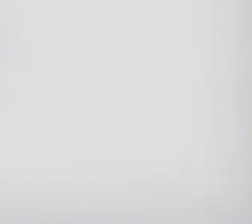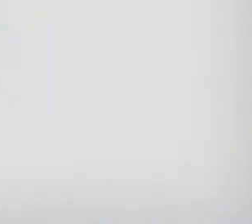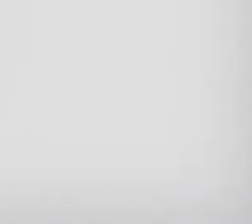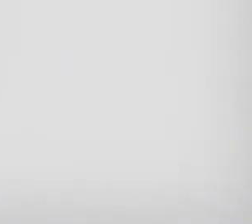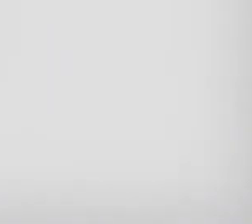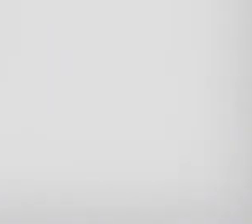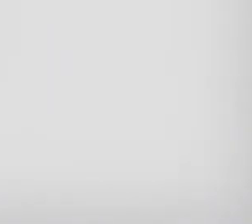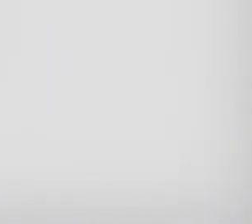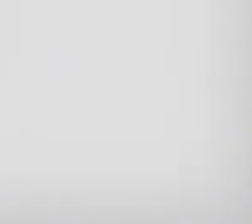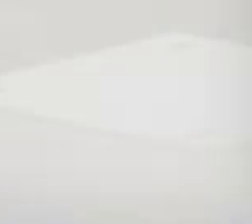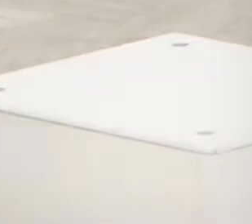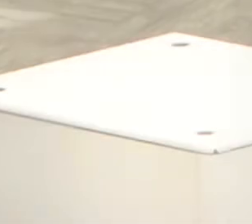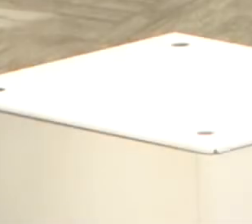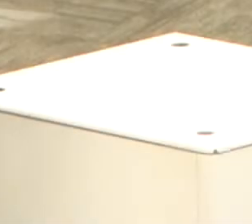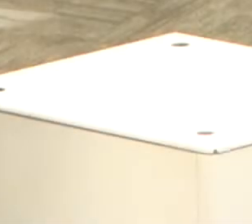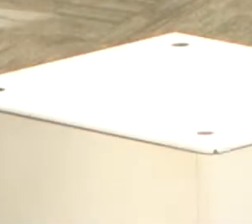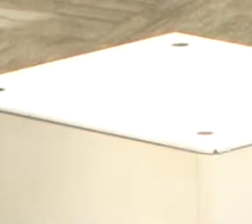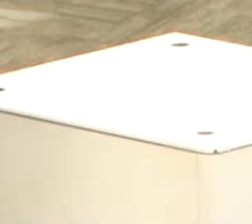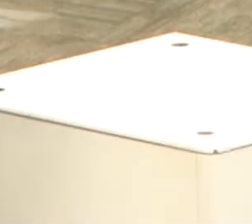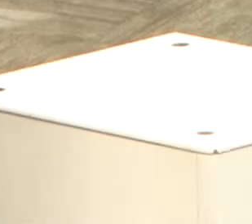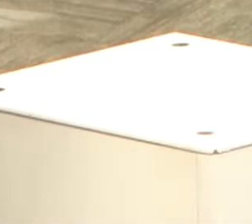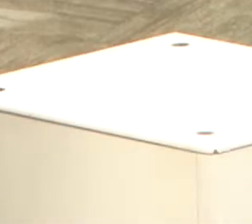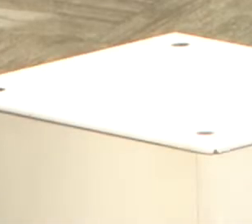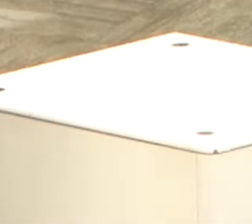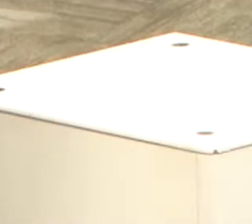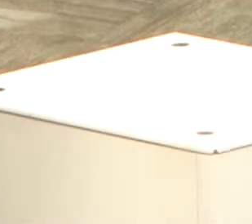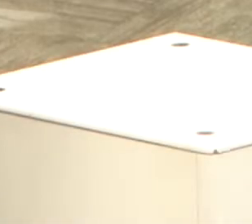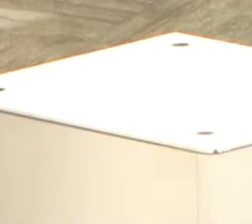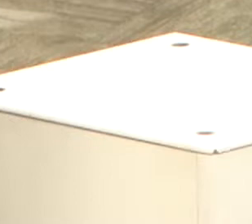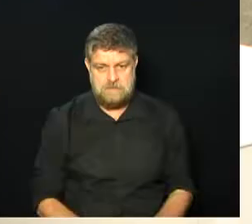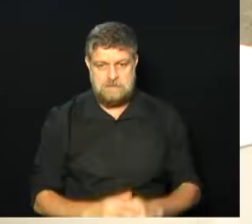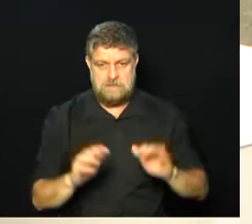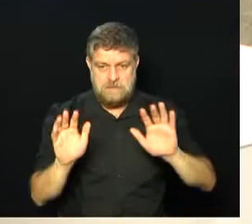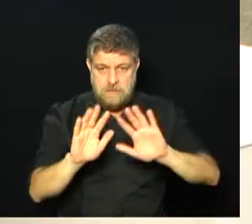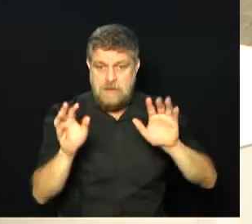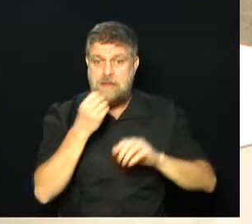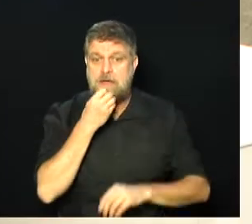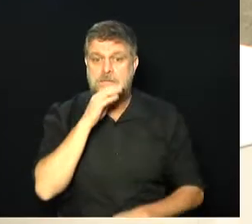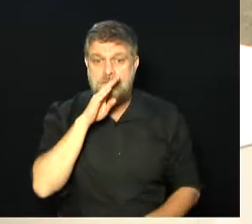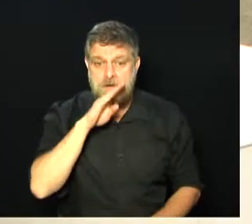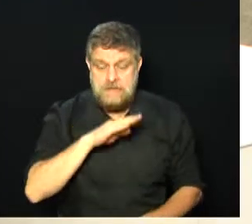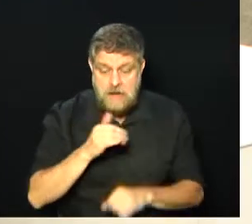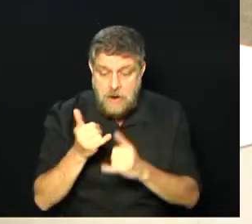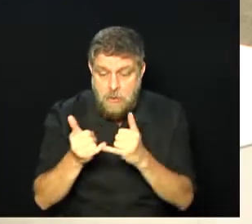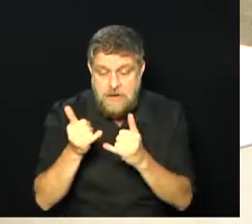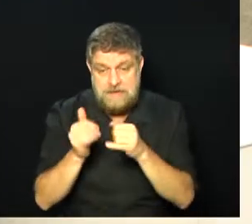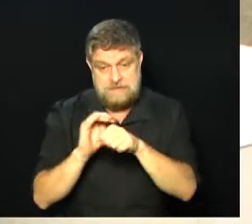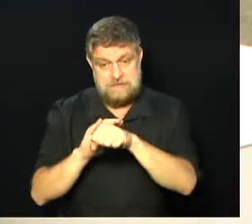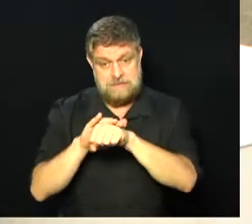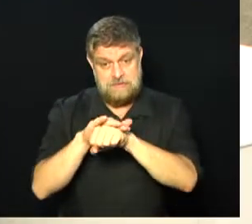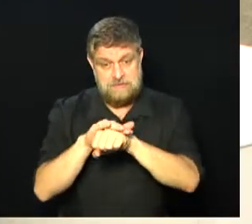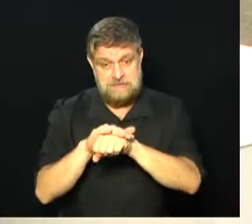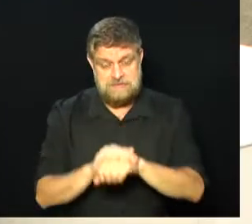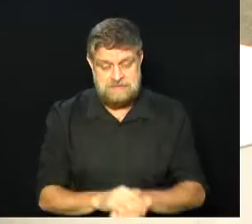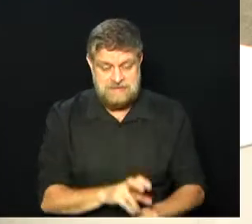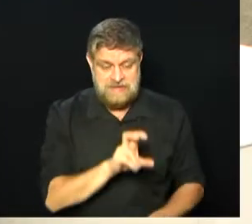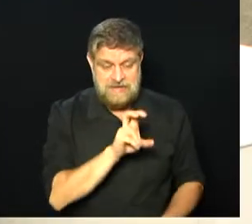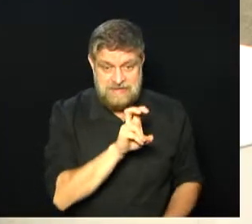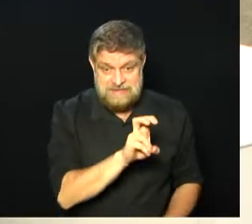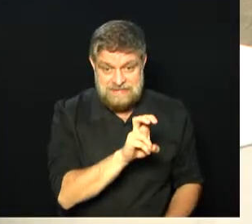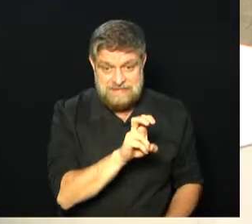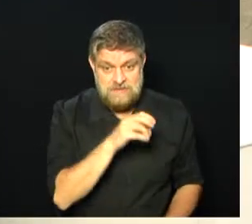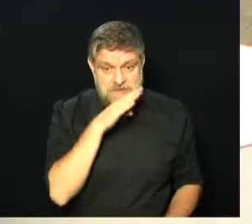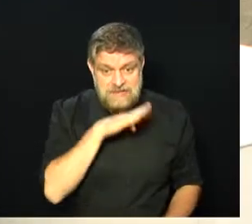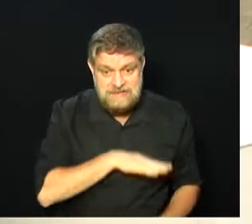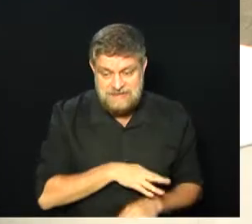TV Câmara, Campinas. Olá, boa tarde para você, quase boa noite, né? Agora são 17 horas mais 51